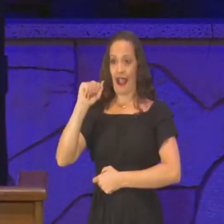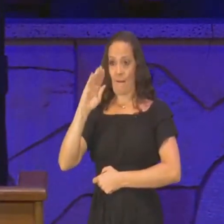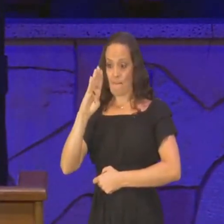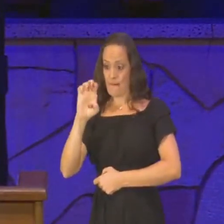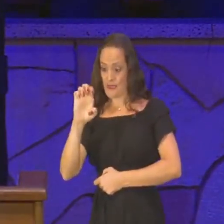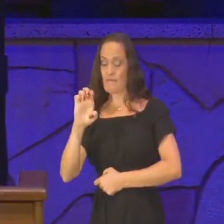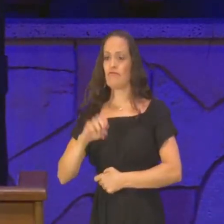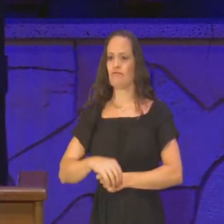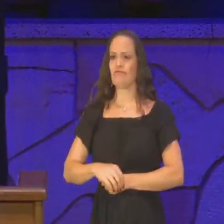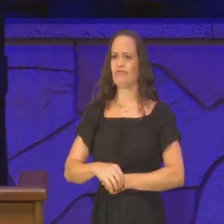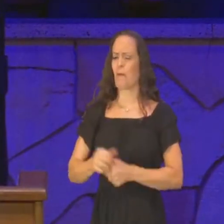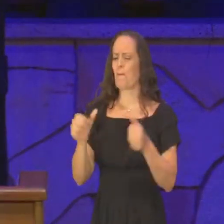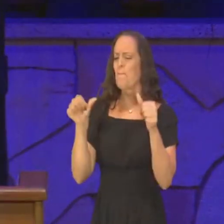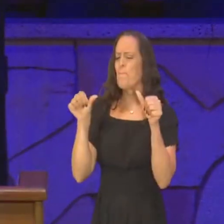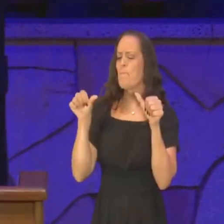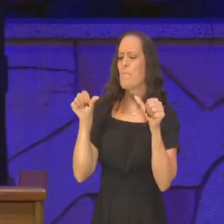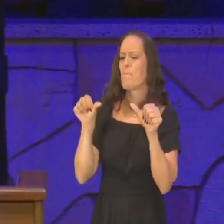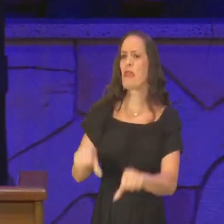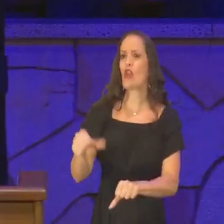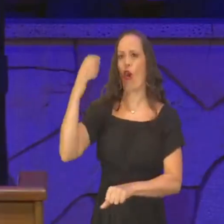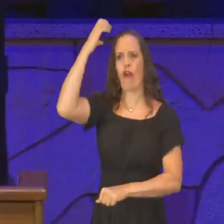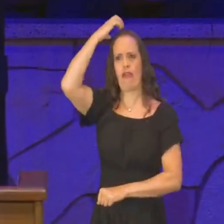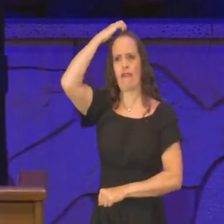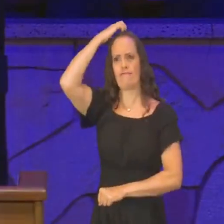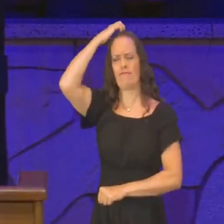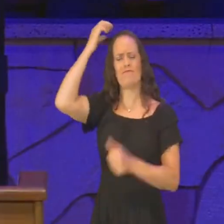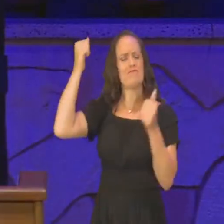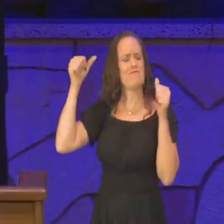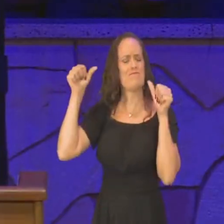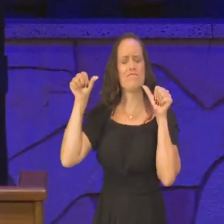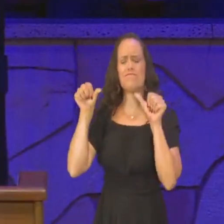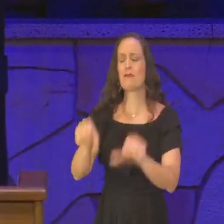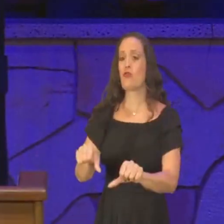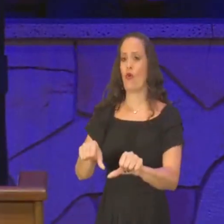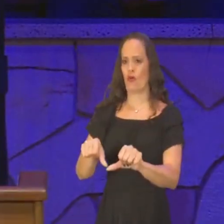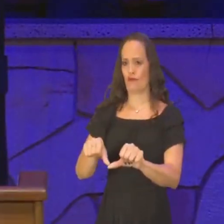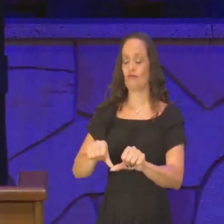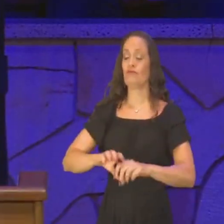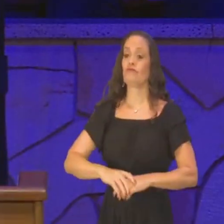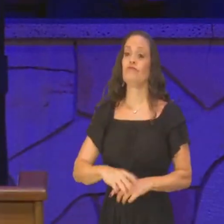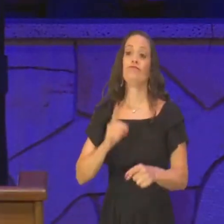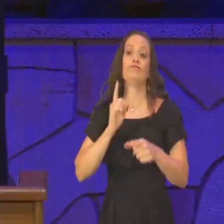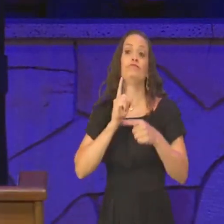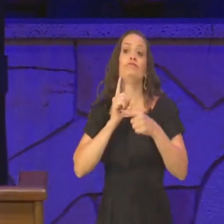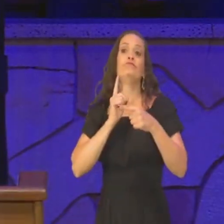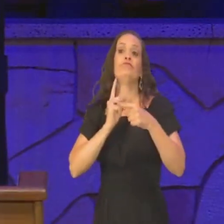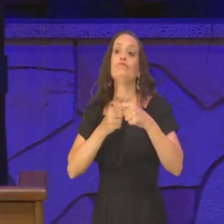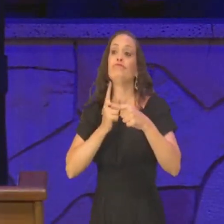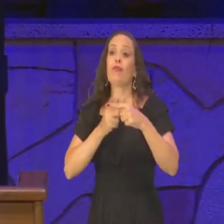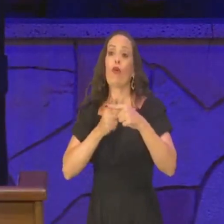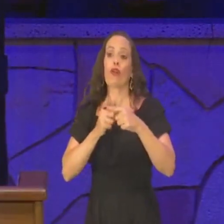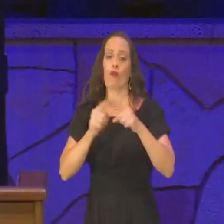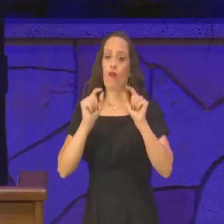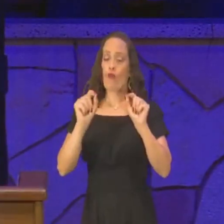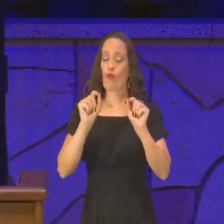foi o pior rei da história de Israel, não apenas porque ele havia